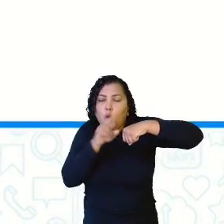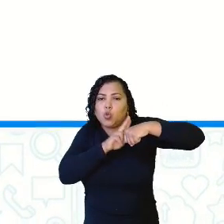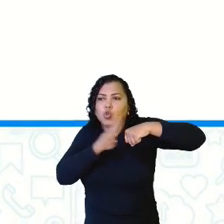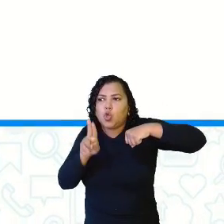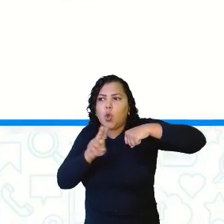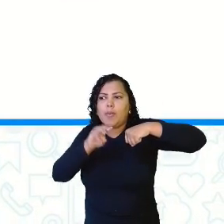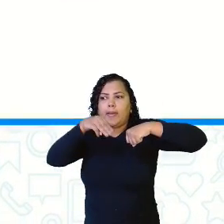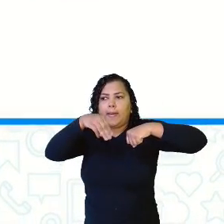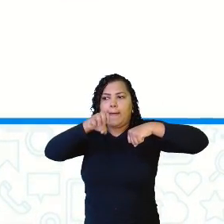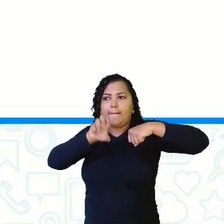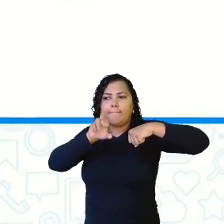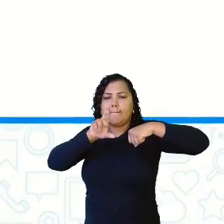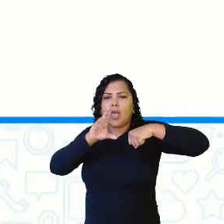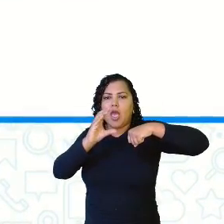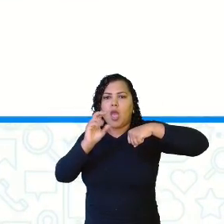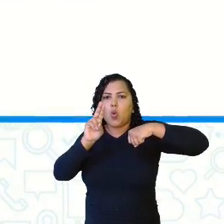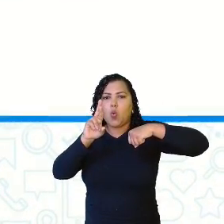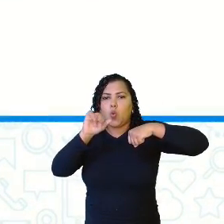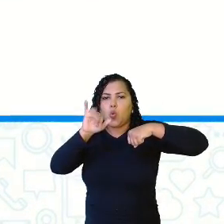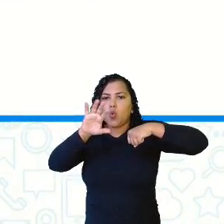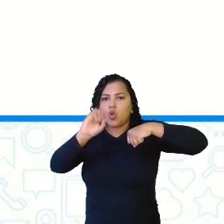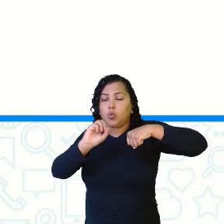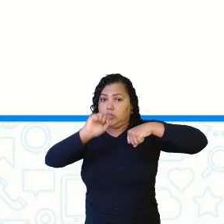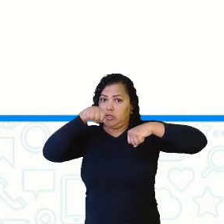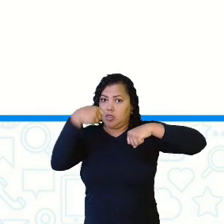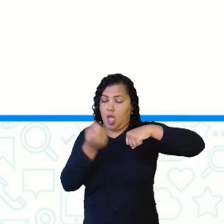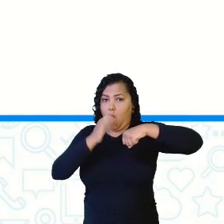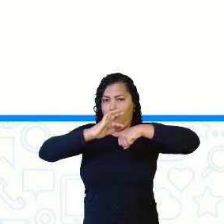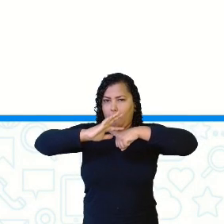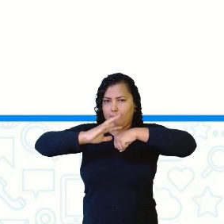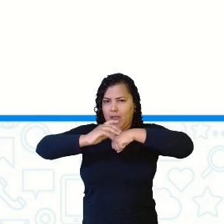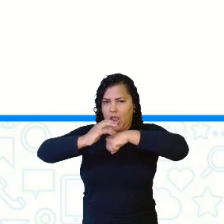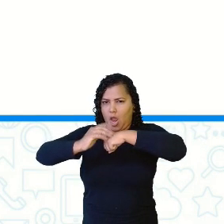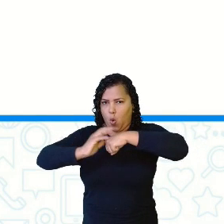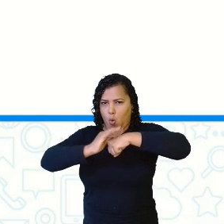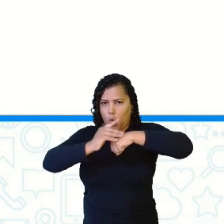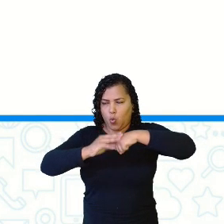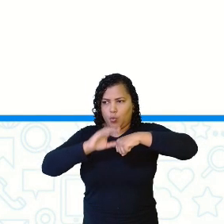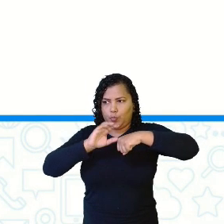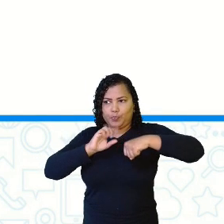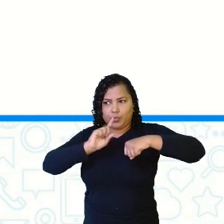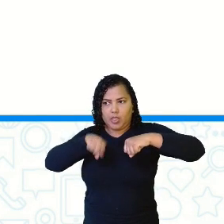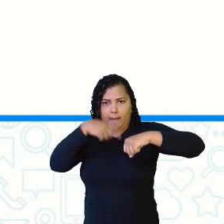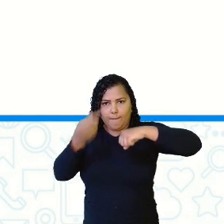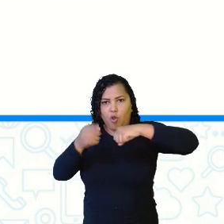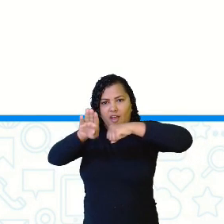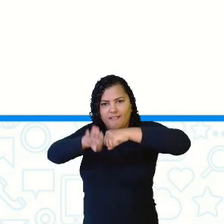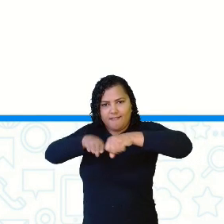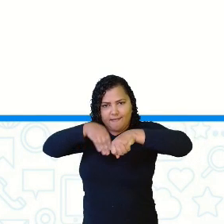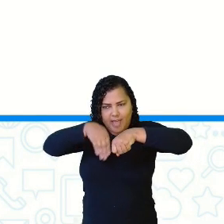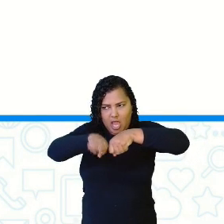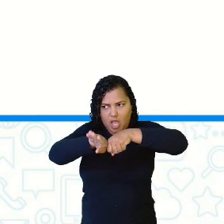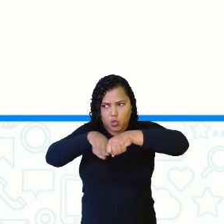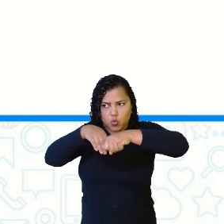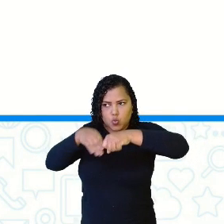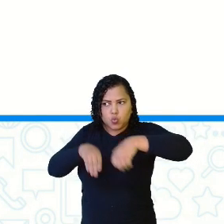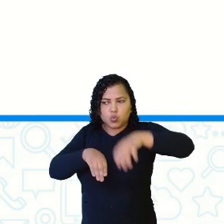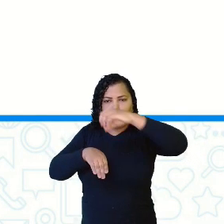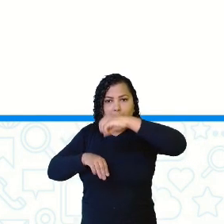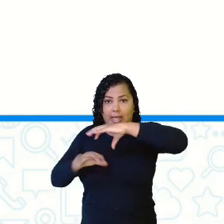chama-se Mercúrio. Depois vem o planeta Vênus, depois a Terra, Marte,